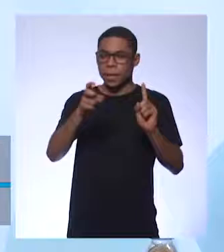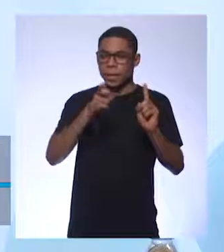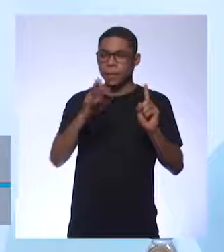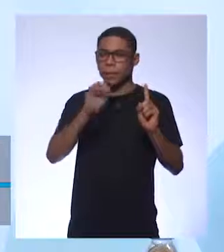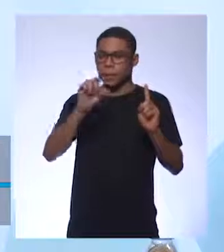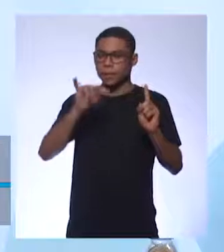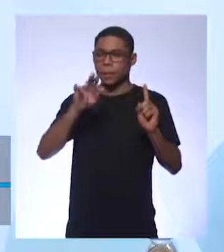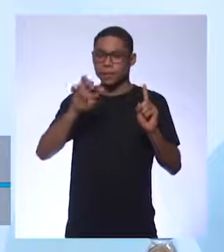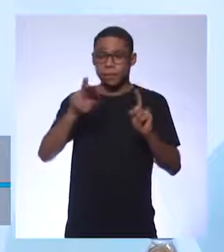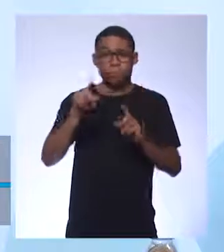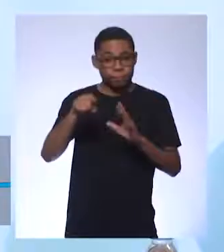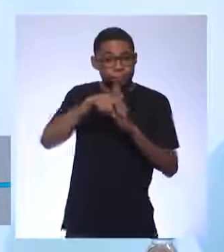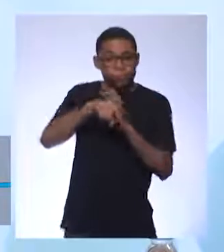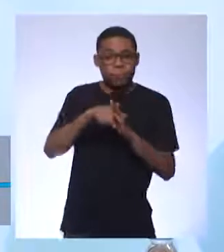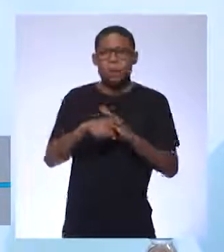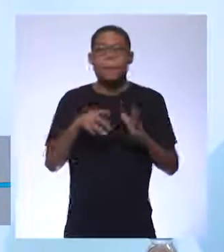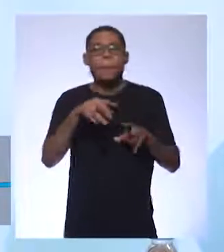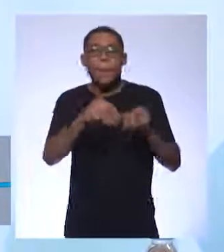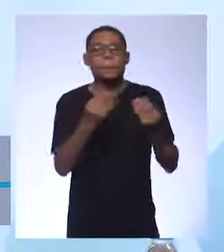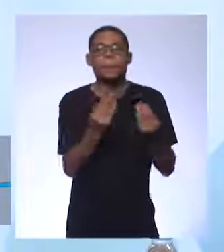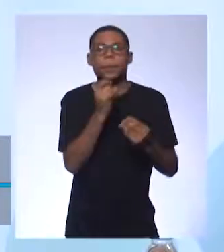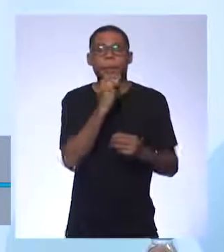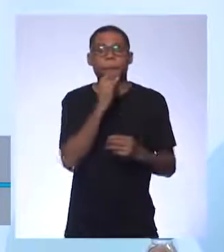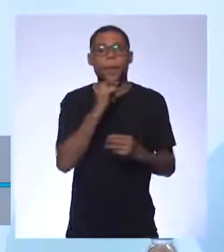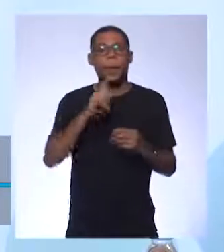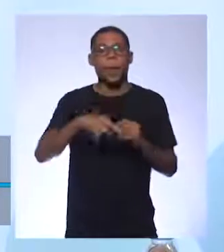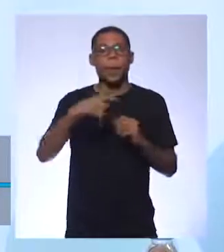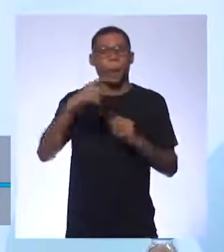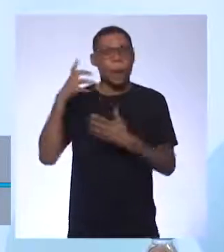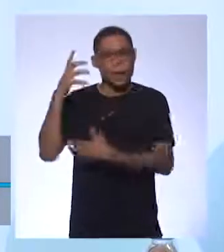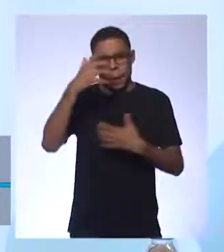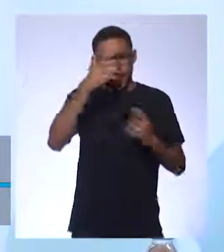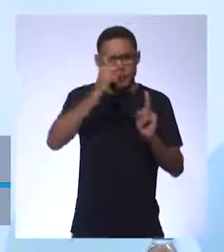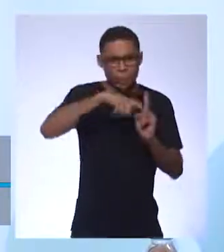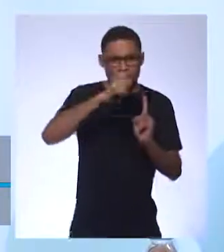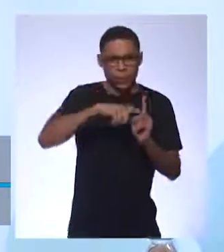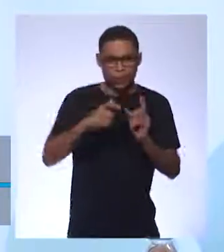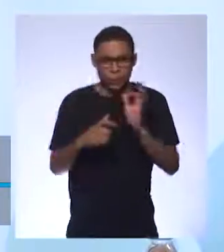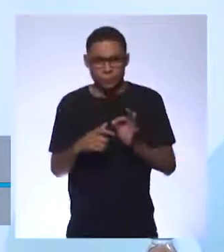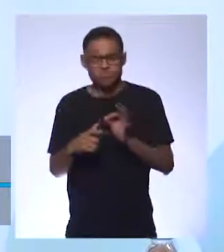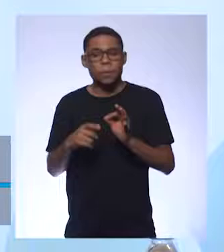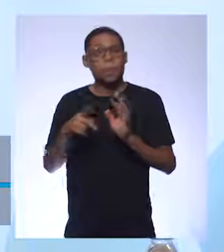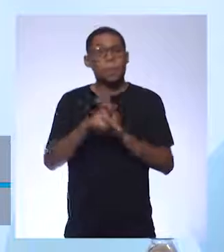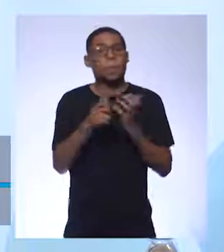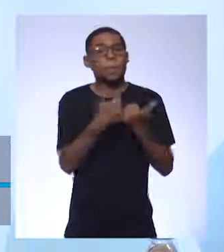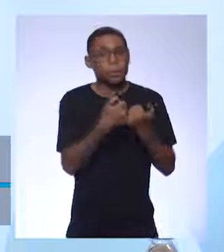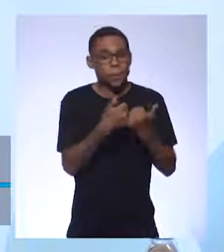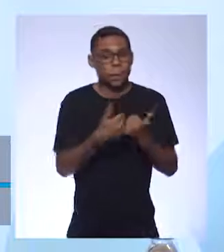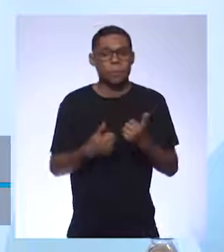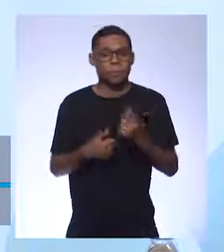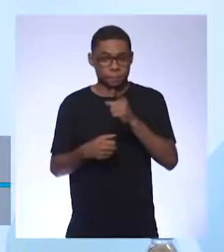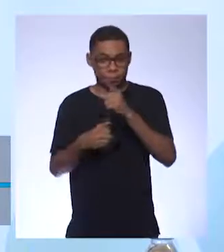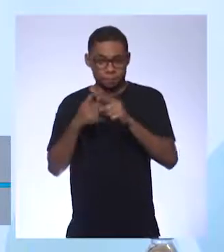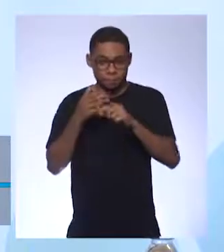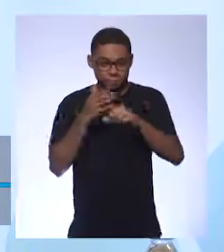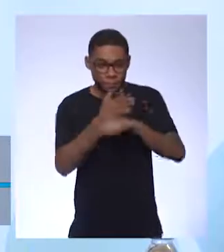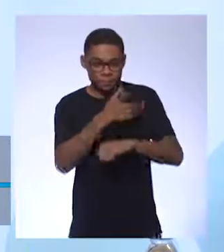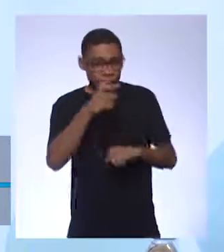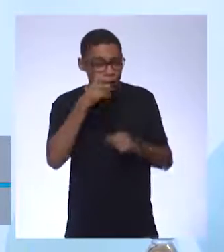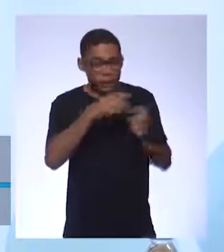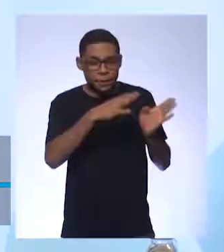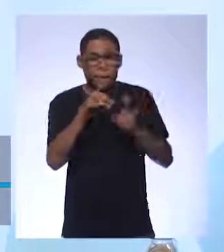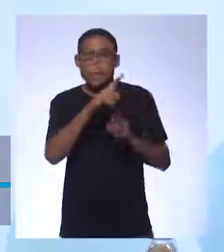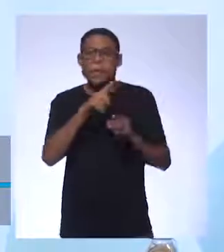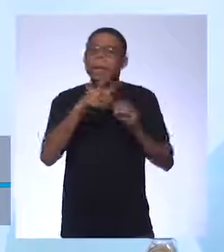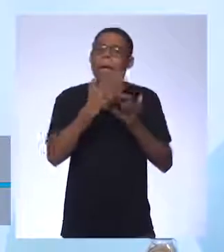incríveis e ele mexe muito com personagens, não sei se é exatamente personagens, de videogame. Quando vocês assistirem ele